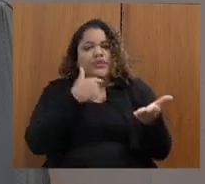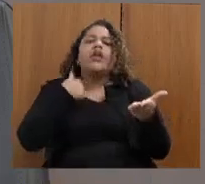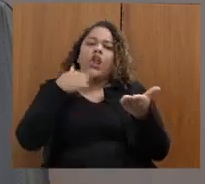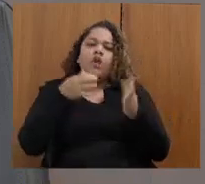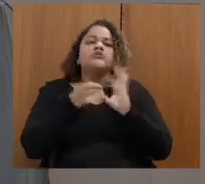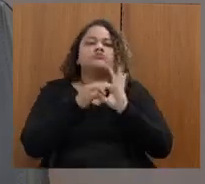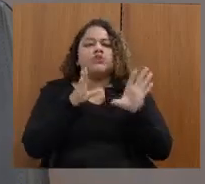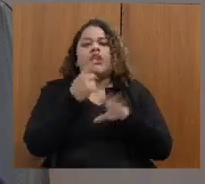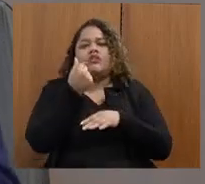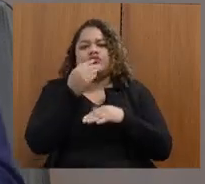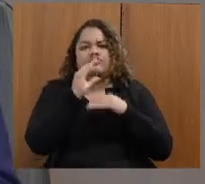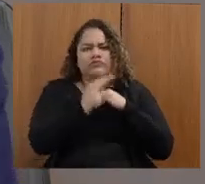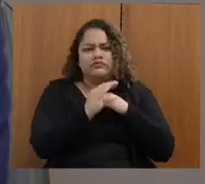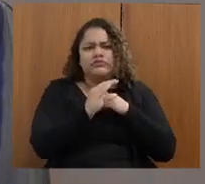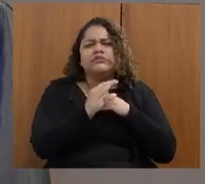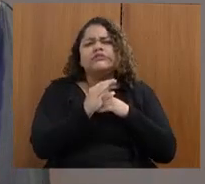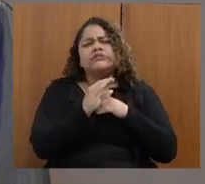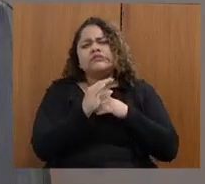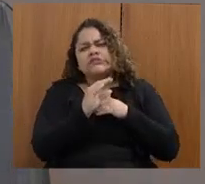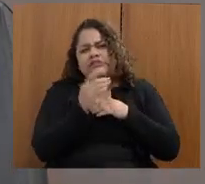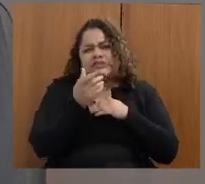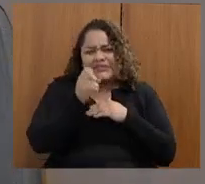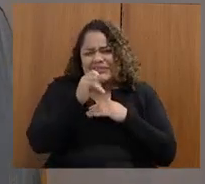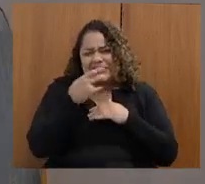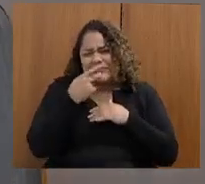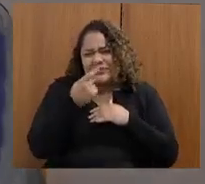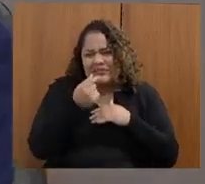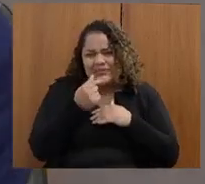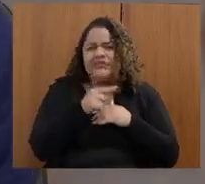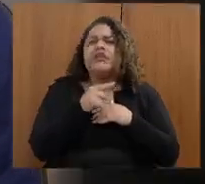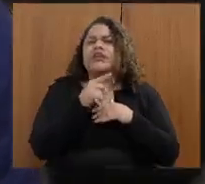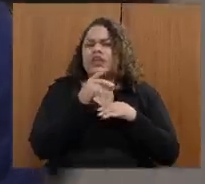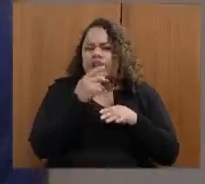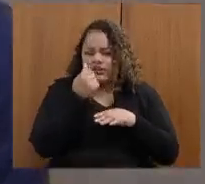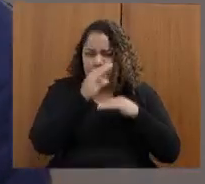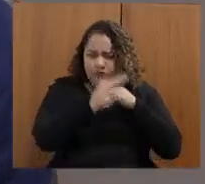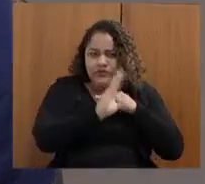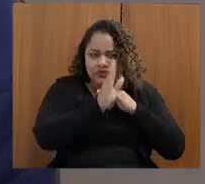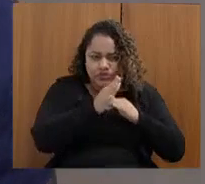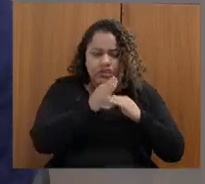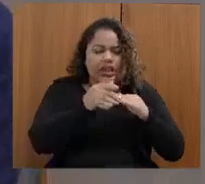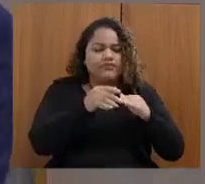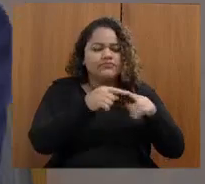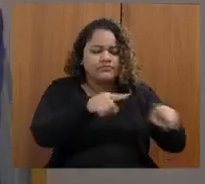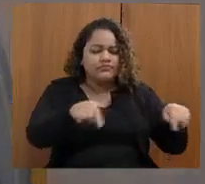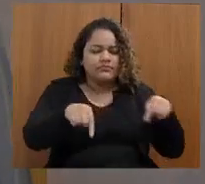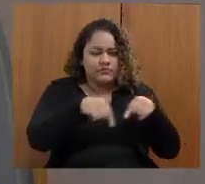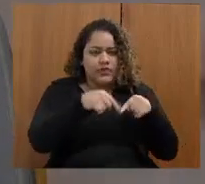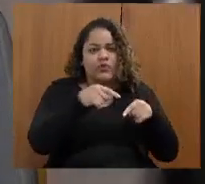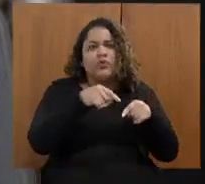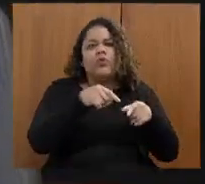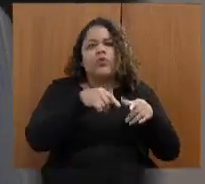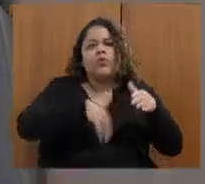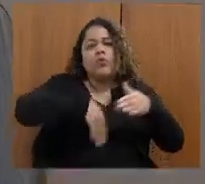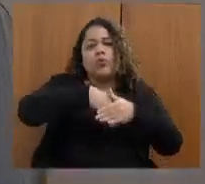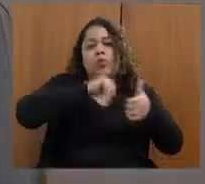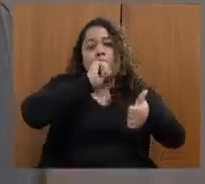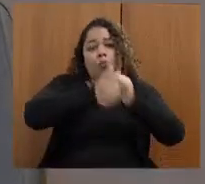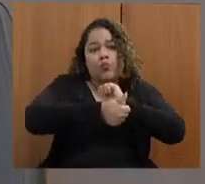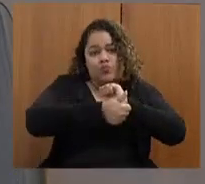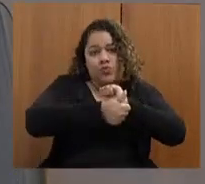se eu falar errado você é minha roupa você me corrija a quadra também então além da escola a quadra foi construída